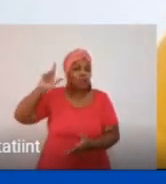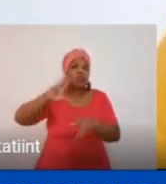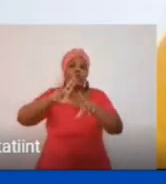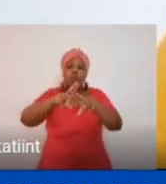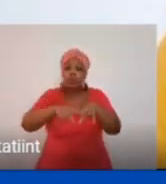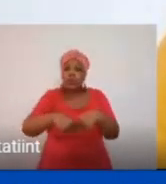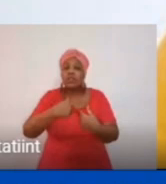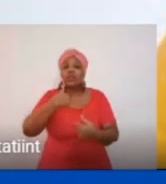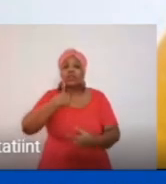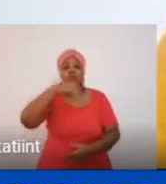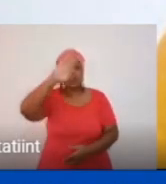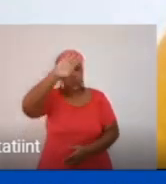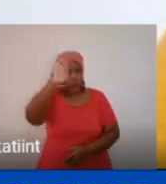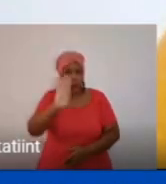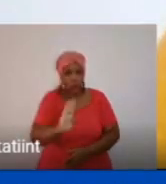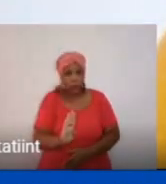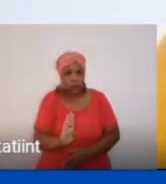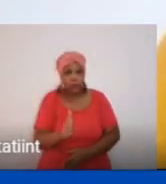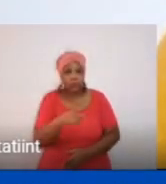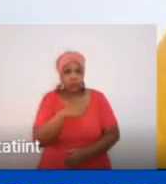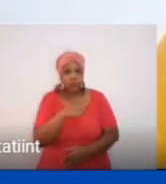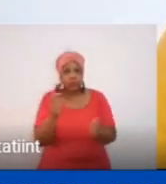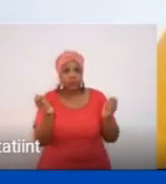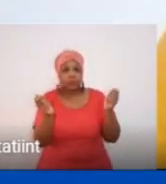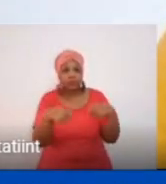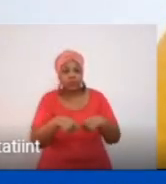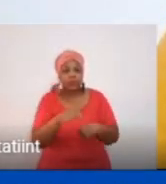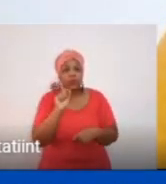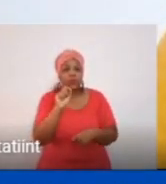vem lidando com condições de